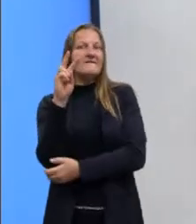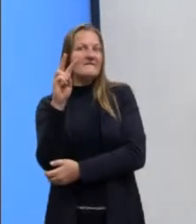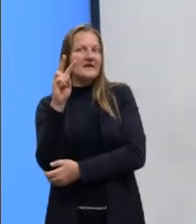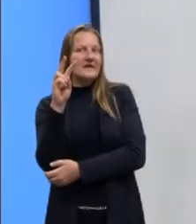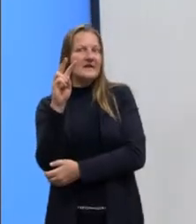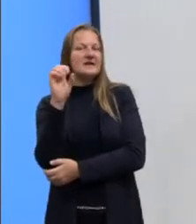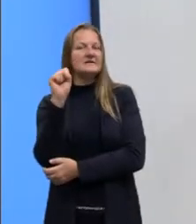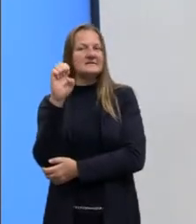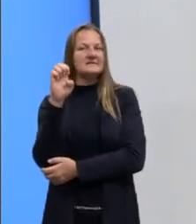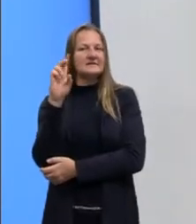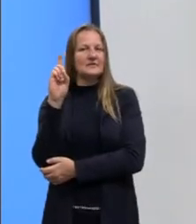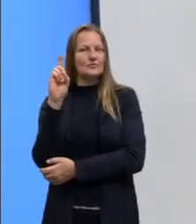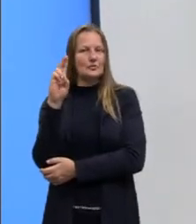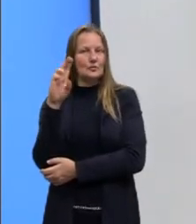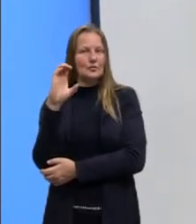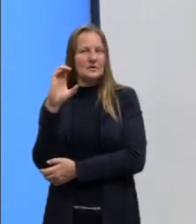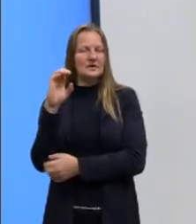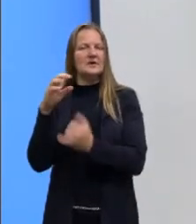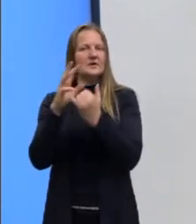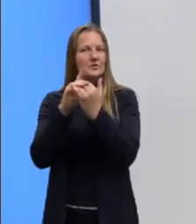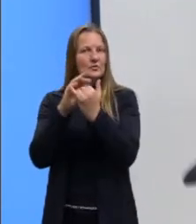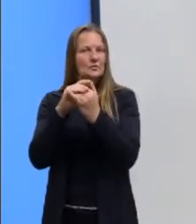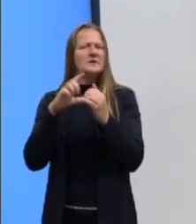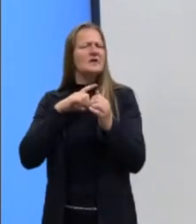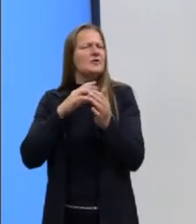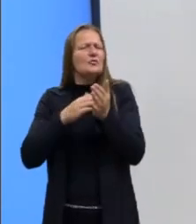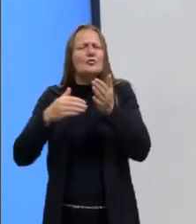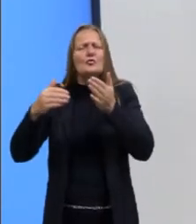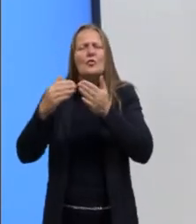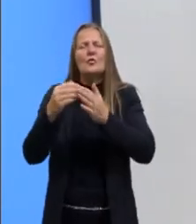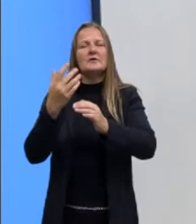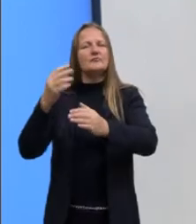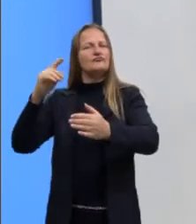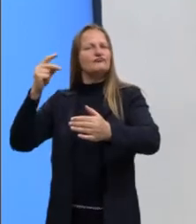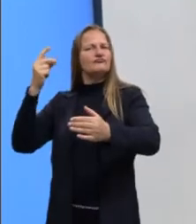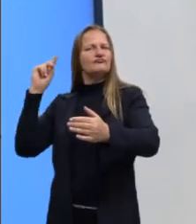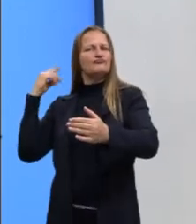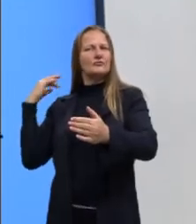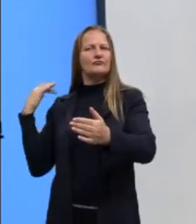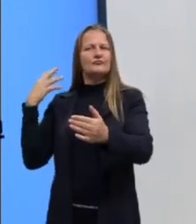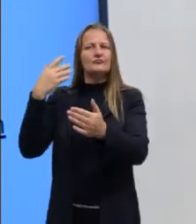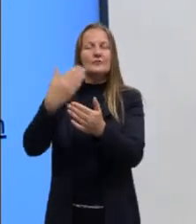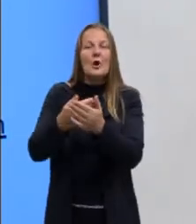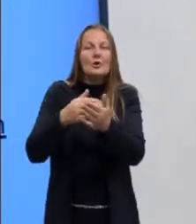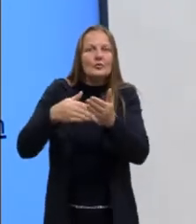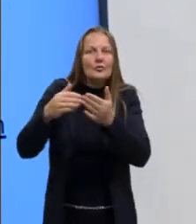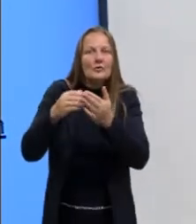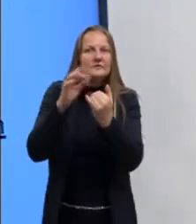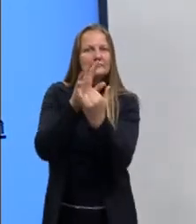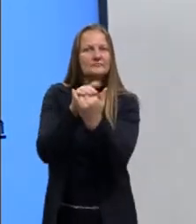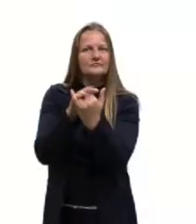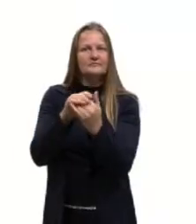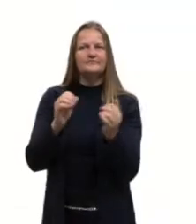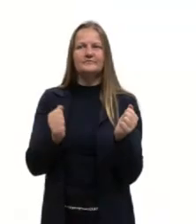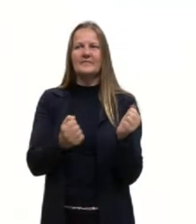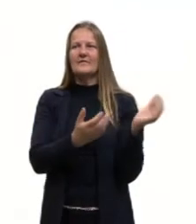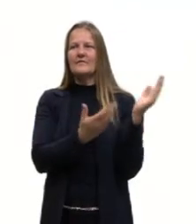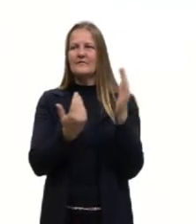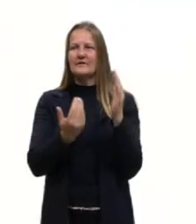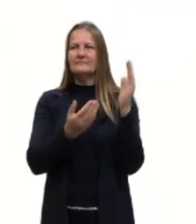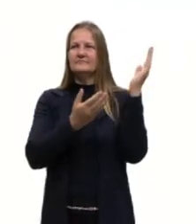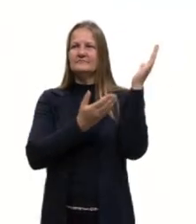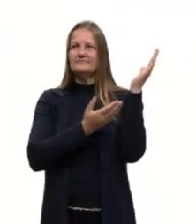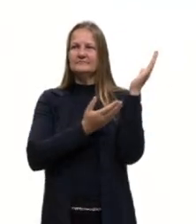tem todas as aulas anteriores que a gente já fez até aqui vai ter as próximas também e tu vai poder acompanhar e vamos lá para